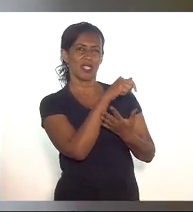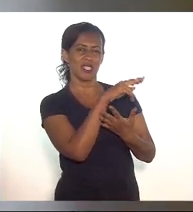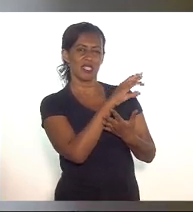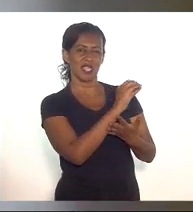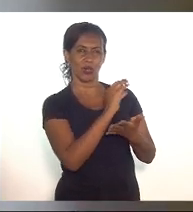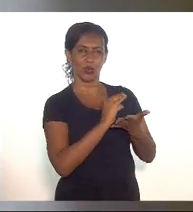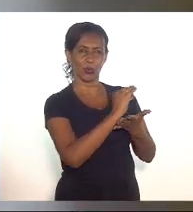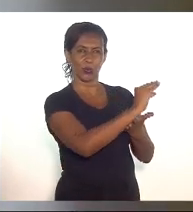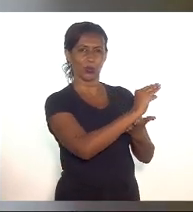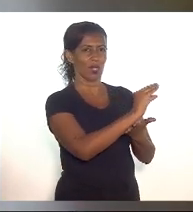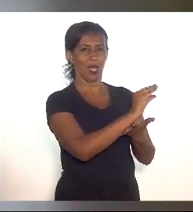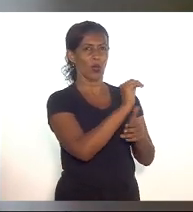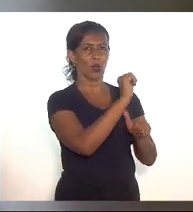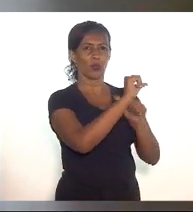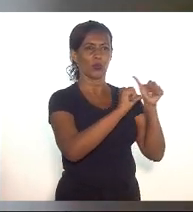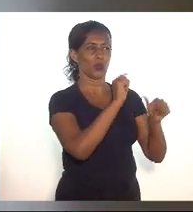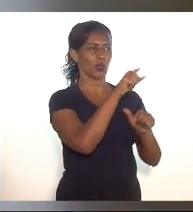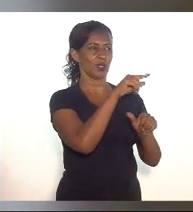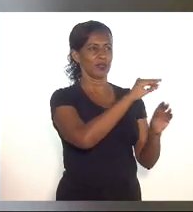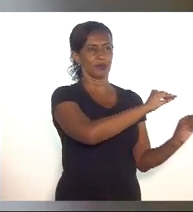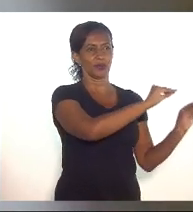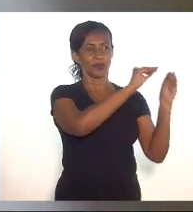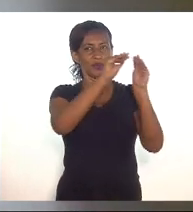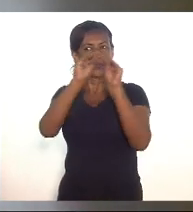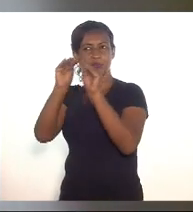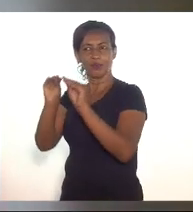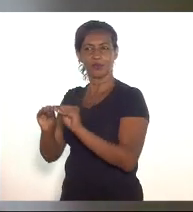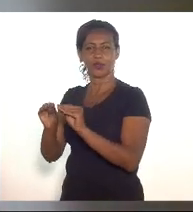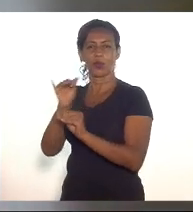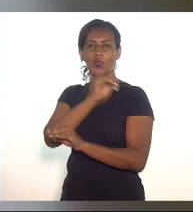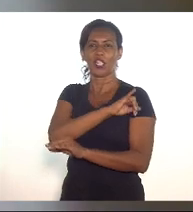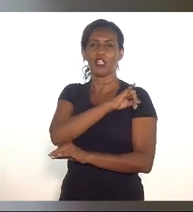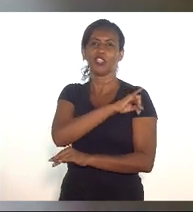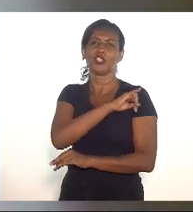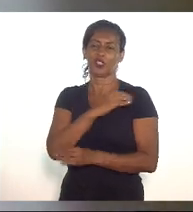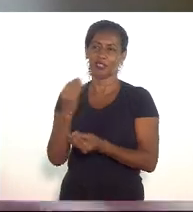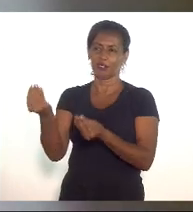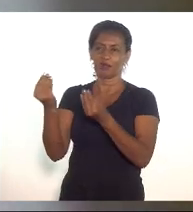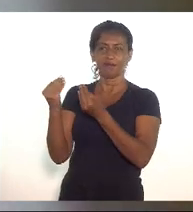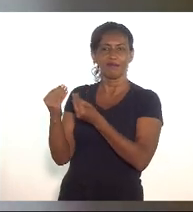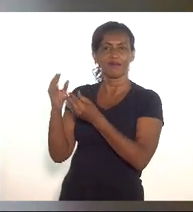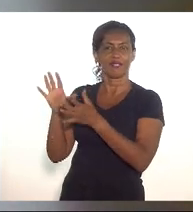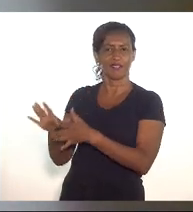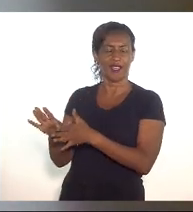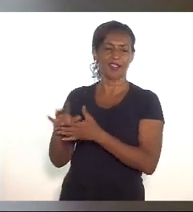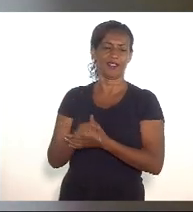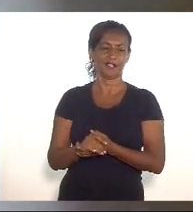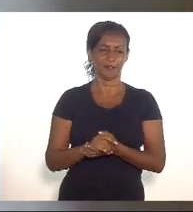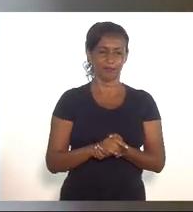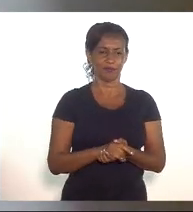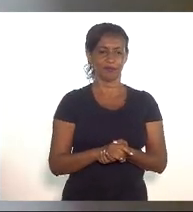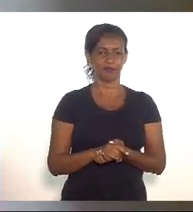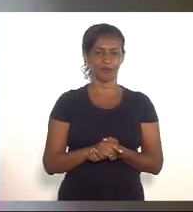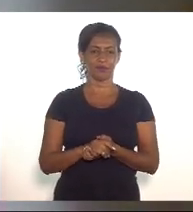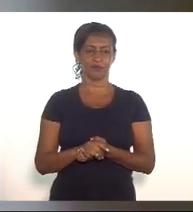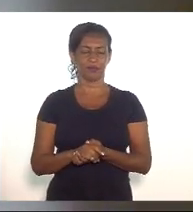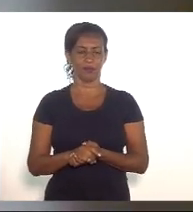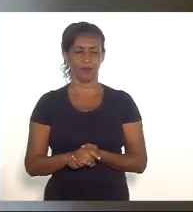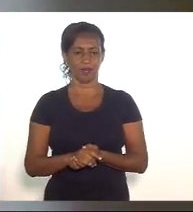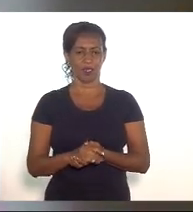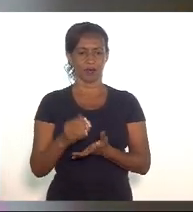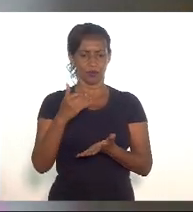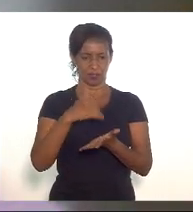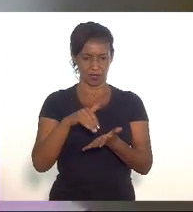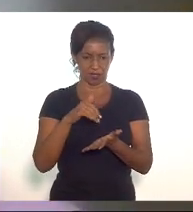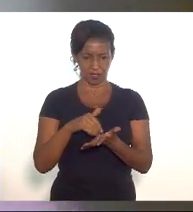muito a ser viabilizada pelo Estado capixaba, e essa empresa americana decidiu redirecionar o investimento para o Porto Açu. Portanto, secretário